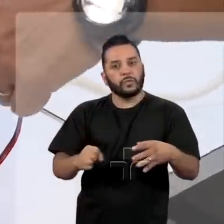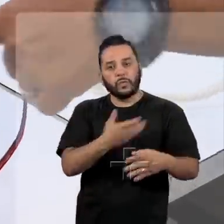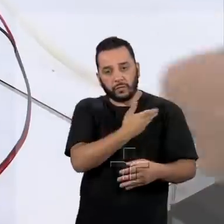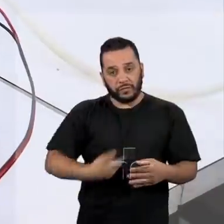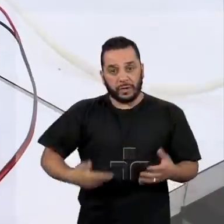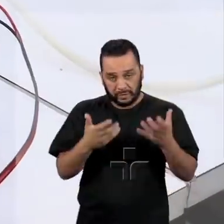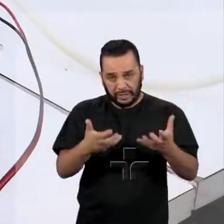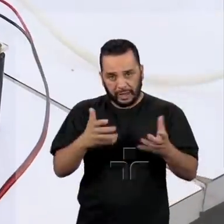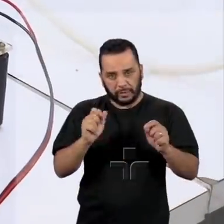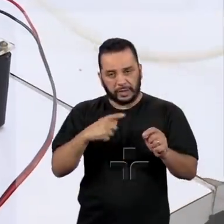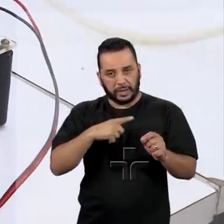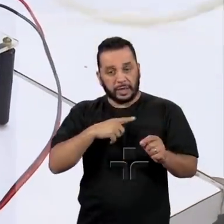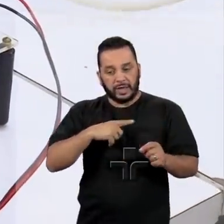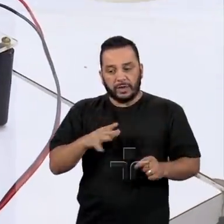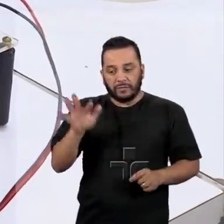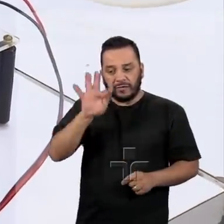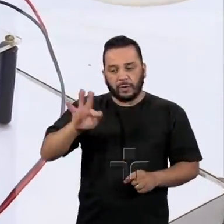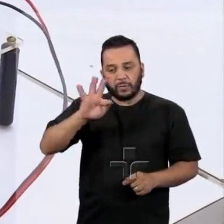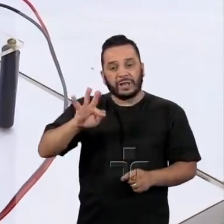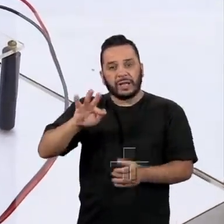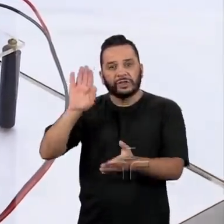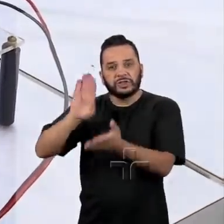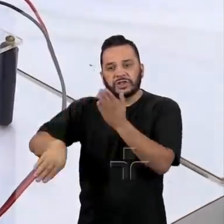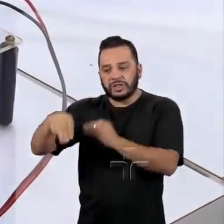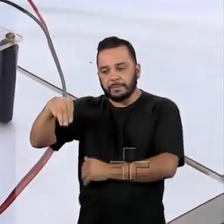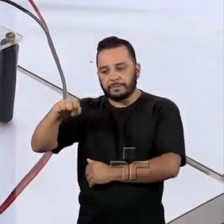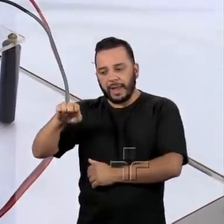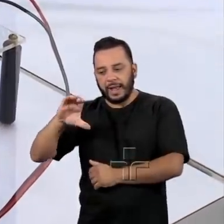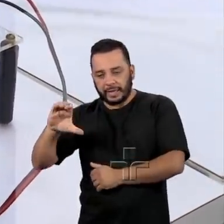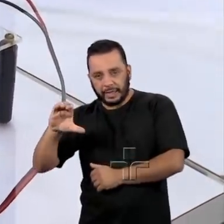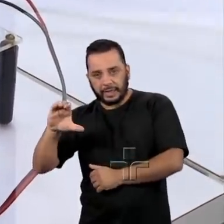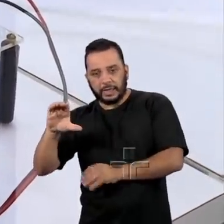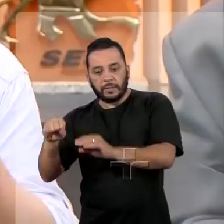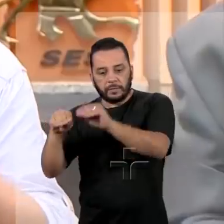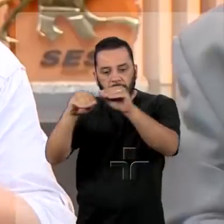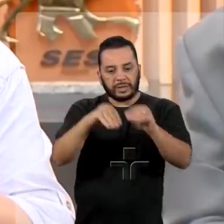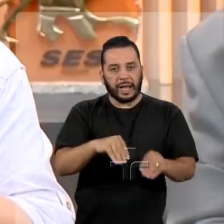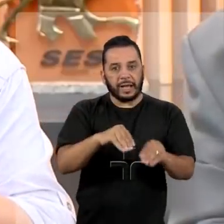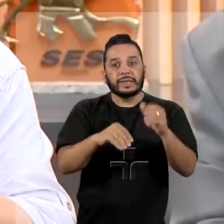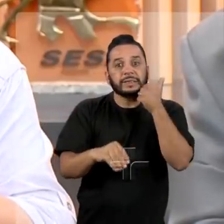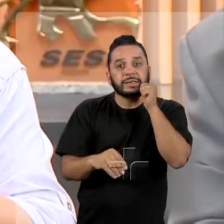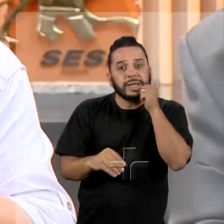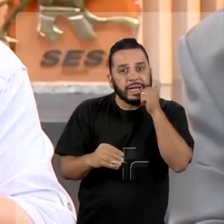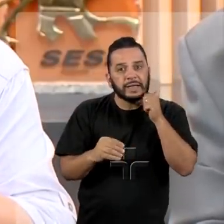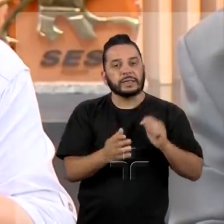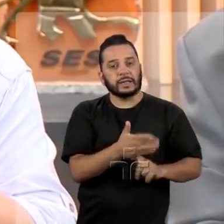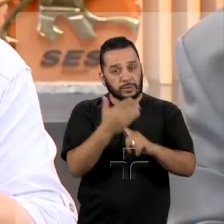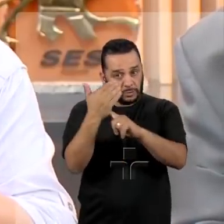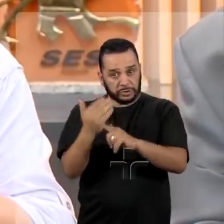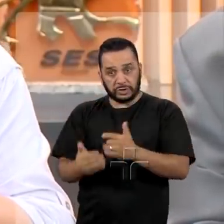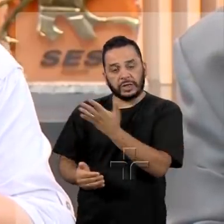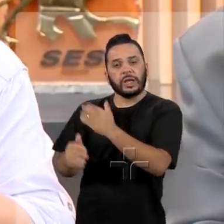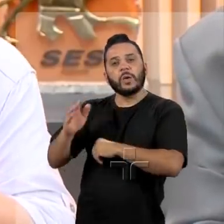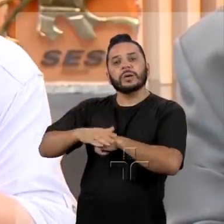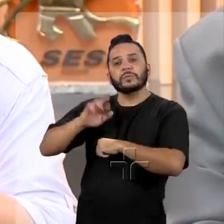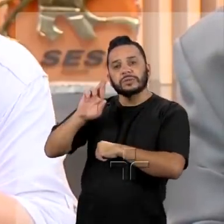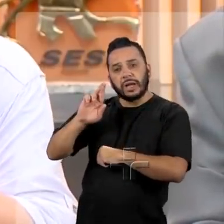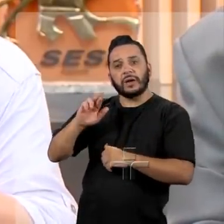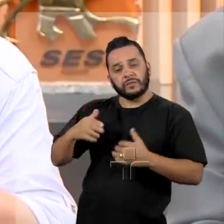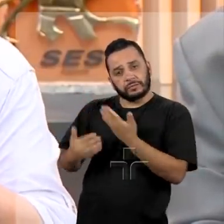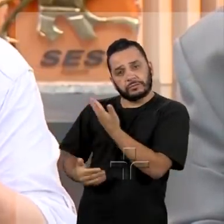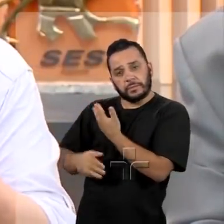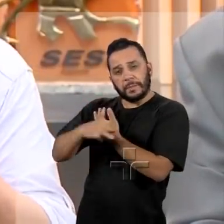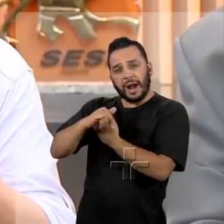deslocar o ensino superior do MEC para a pasta de Ciência e Tecnologia, que terá o comando do astronauta Marcos Pontes.